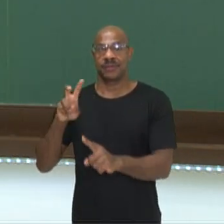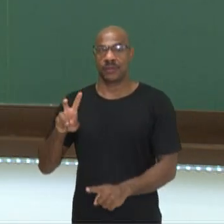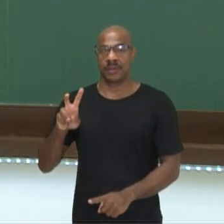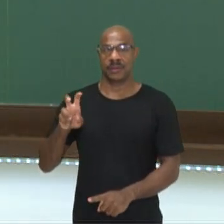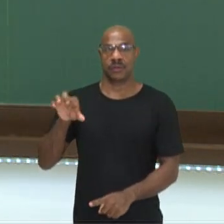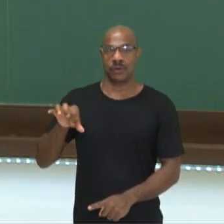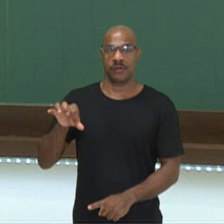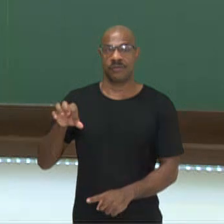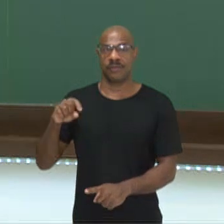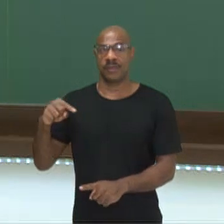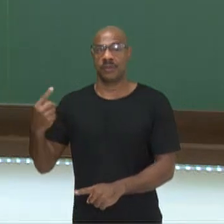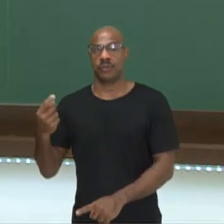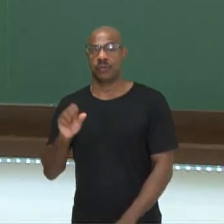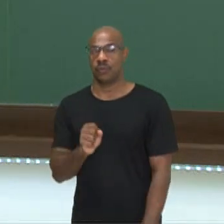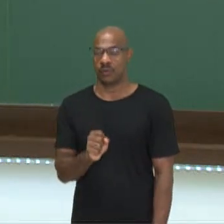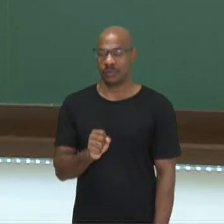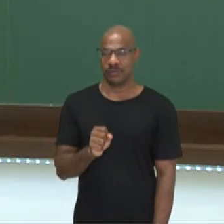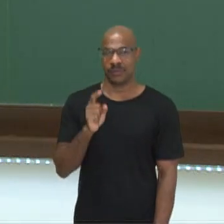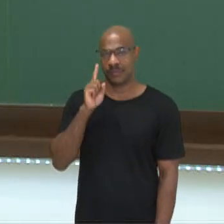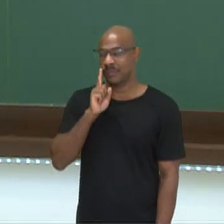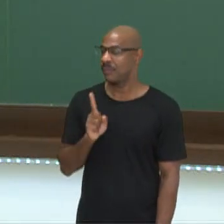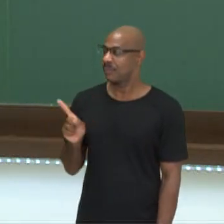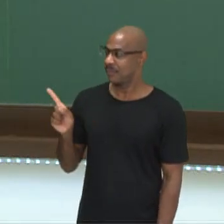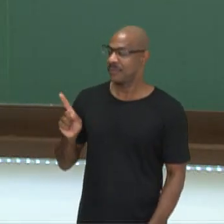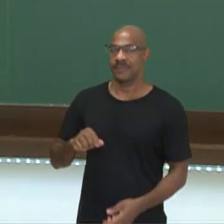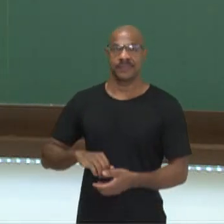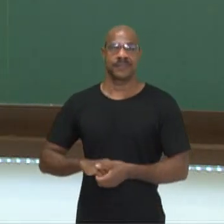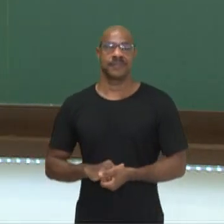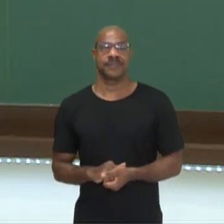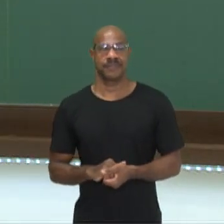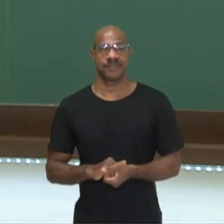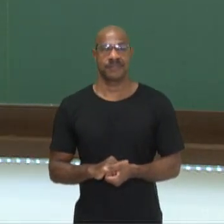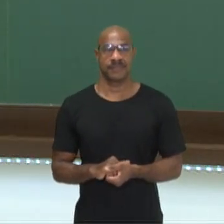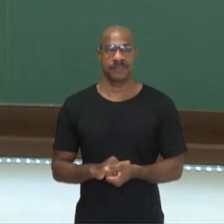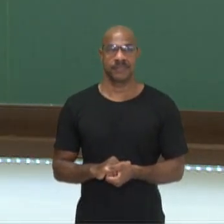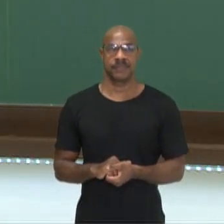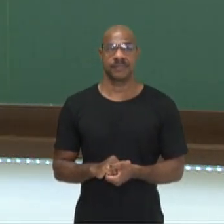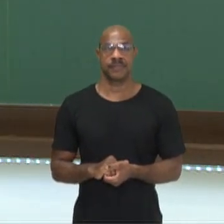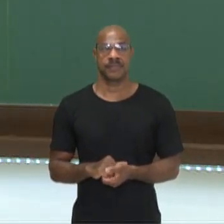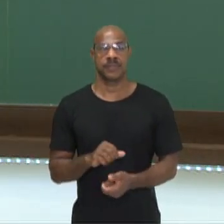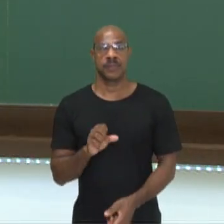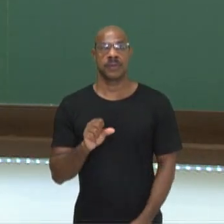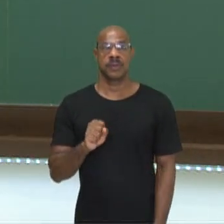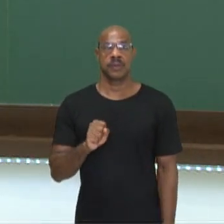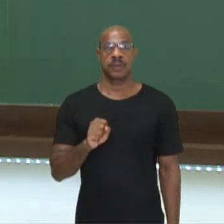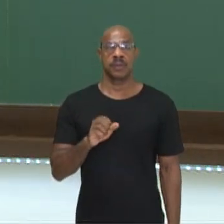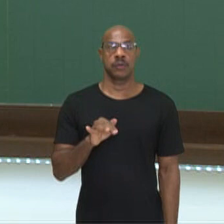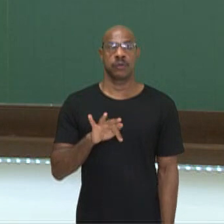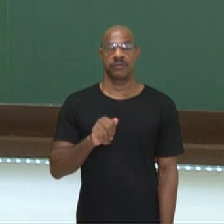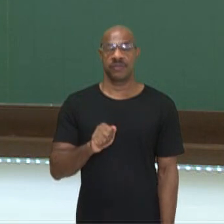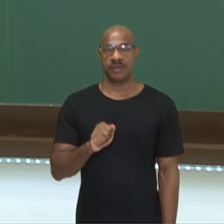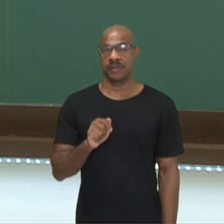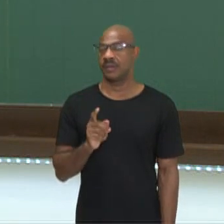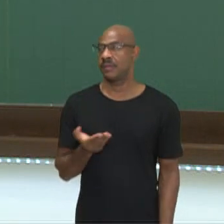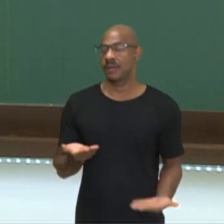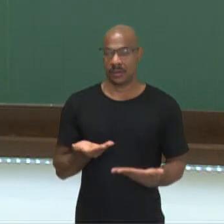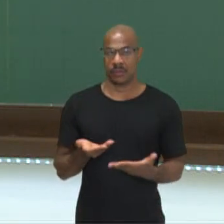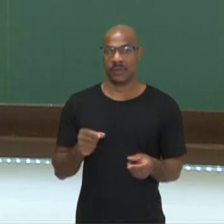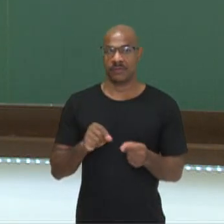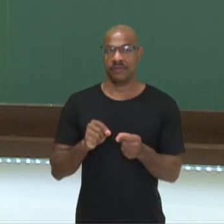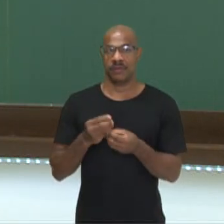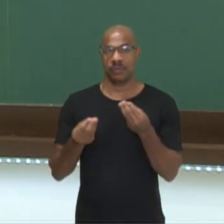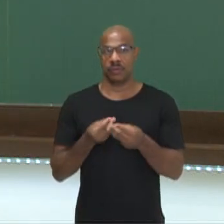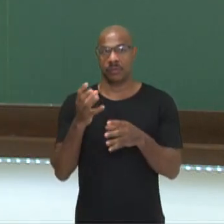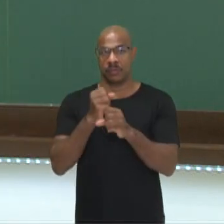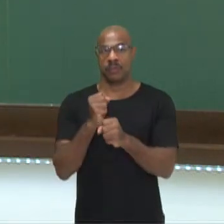menos 1, 8. 20 menos 8, 12. Sofia, sinal de associação ali entre o 8 e o